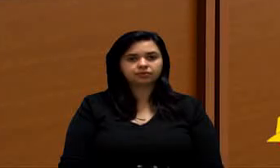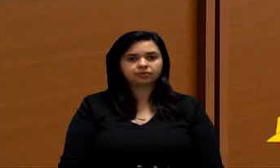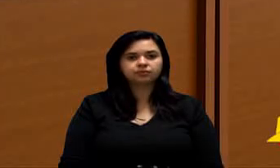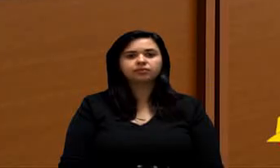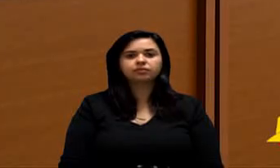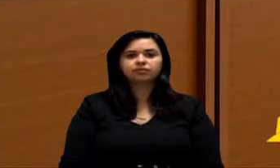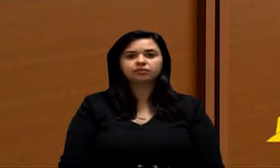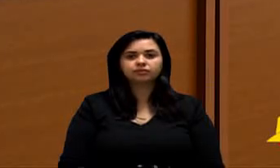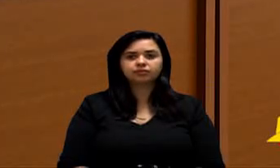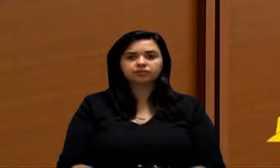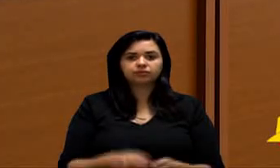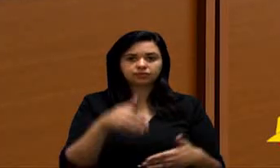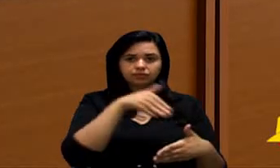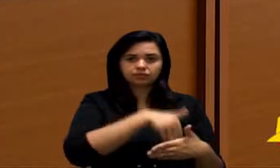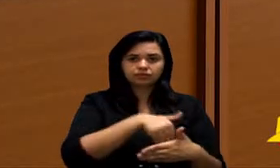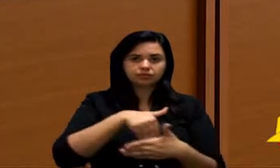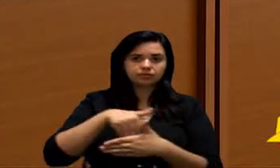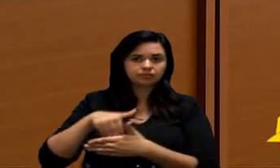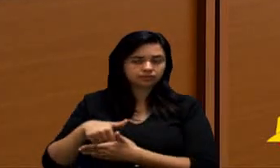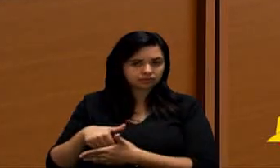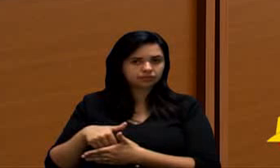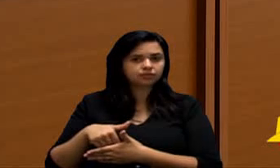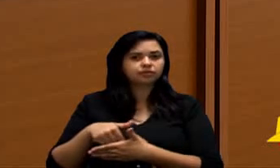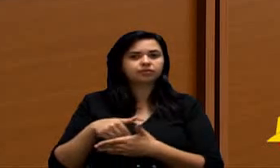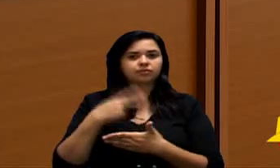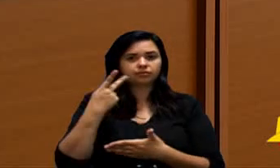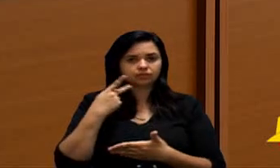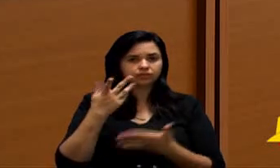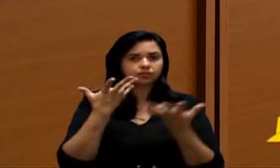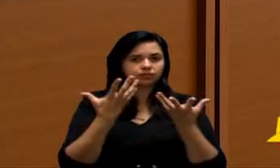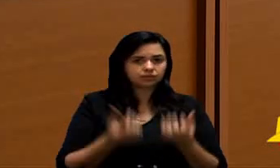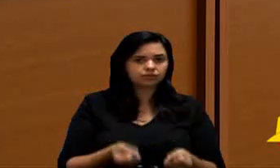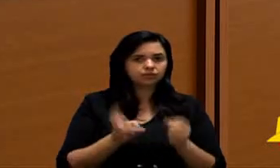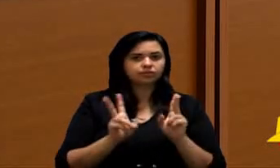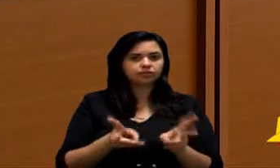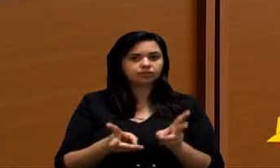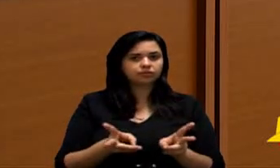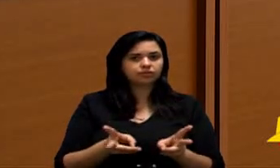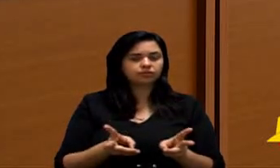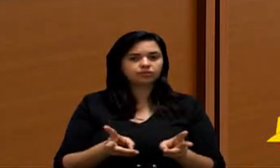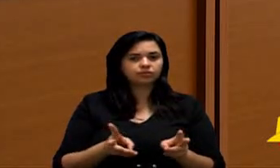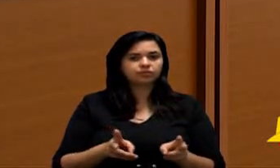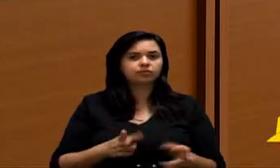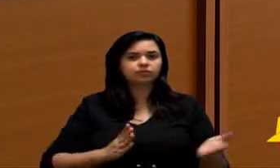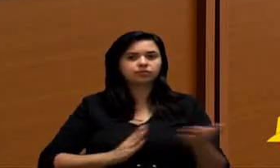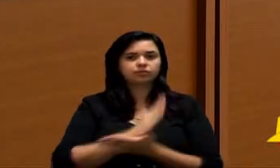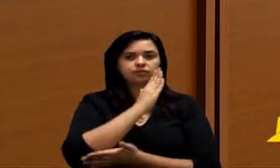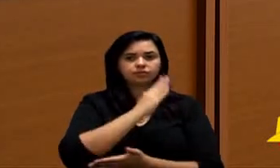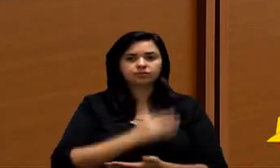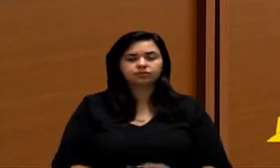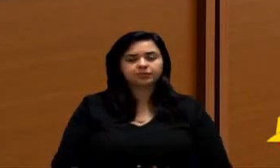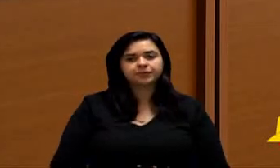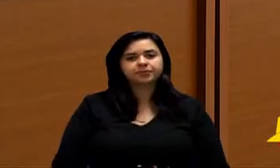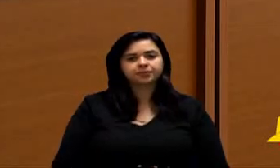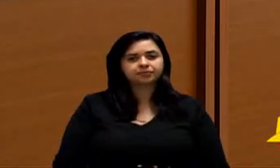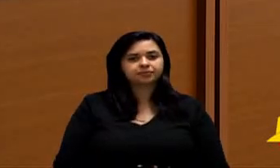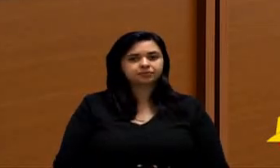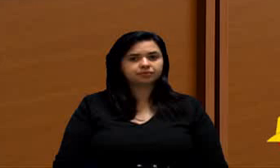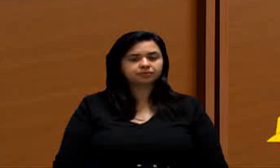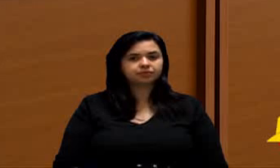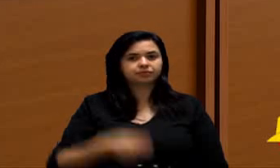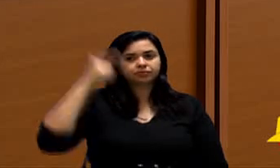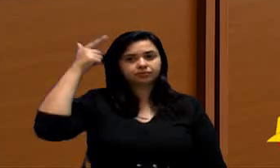Eu coloco em votação, os vereadores que concordam, permaneçam como estão, aprovado.